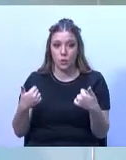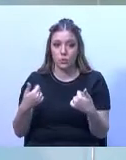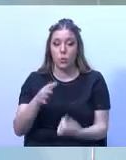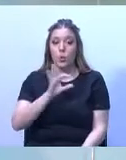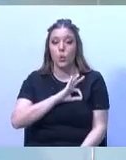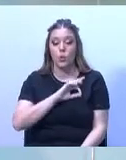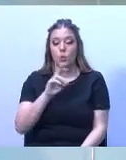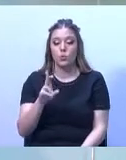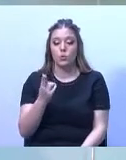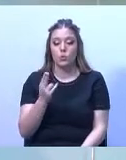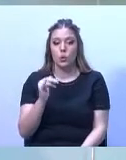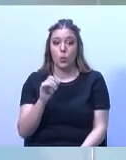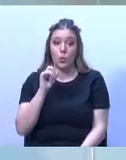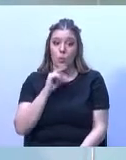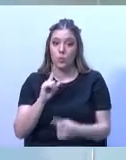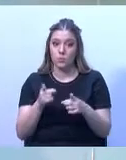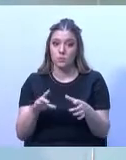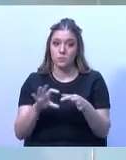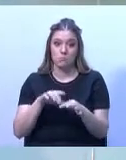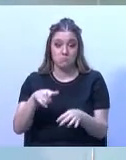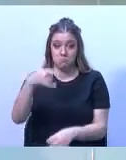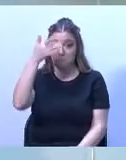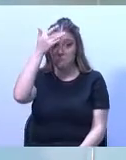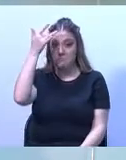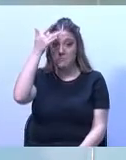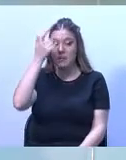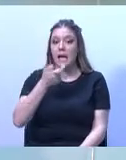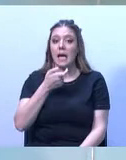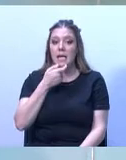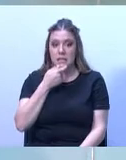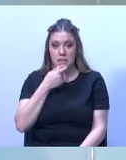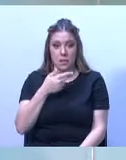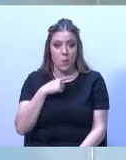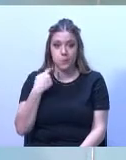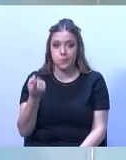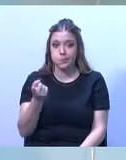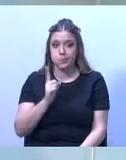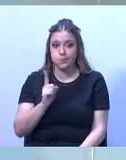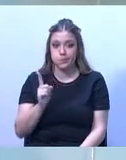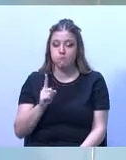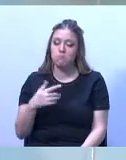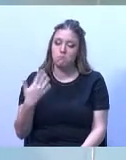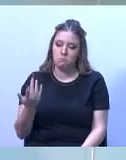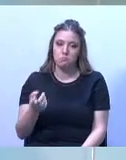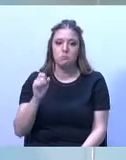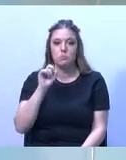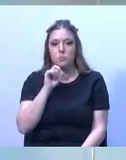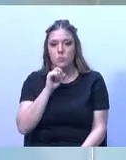por essa hipótese, que é uma hipótese fácil. Se porventura não resultar, então aí